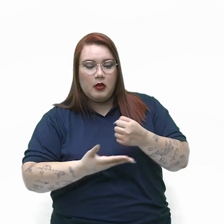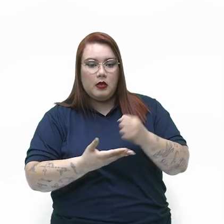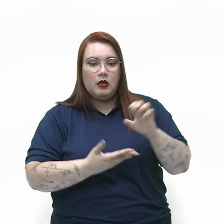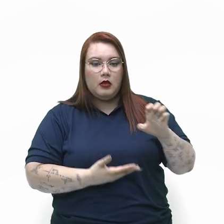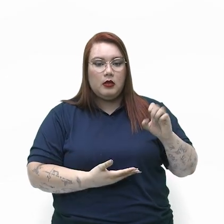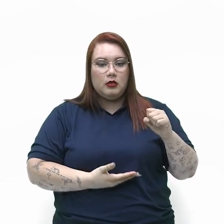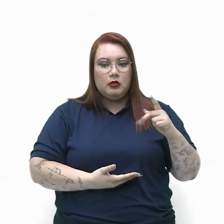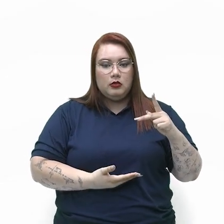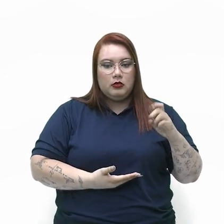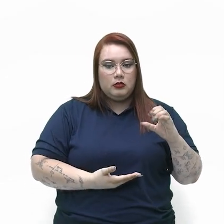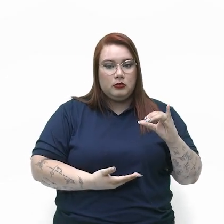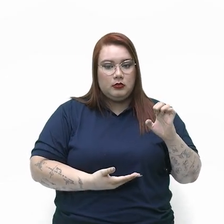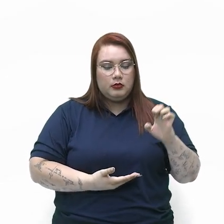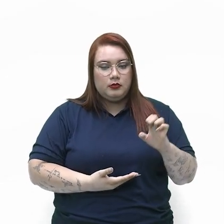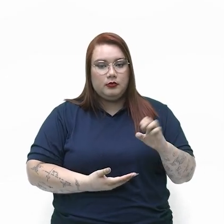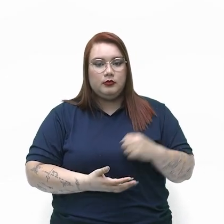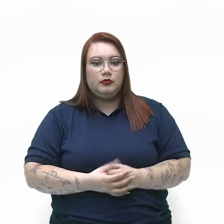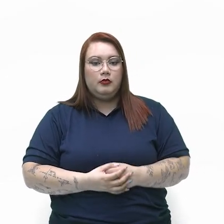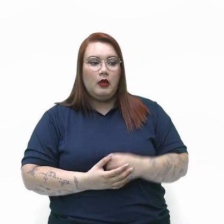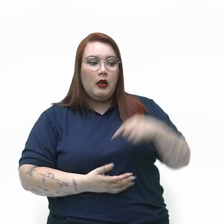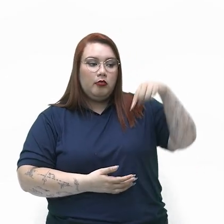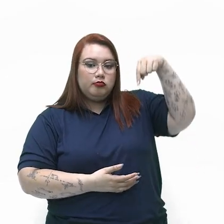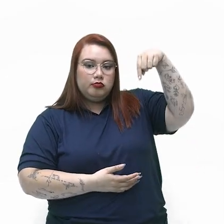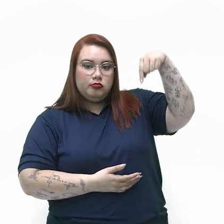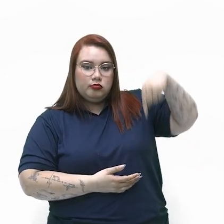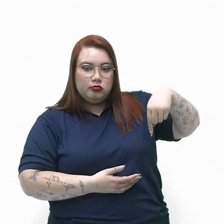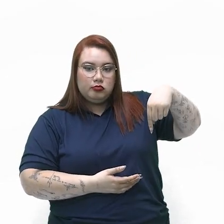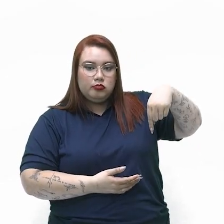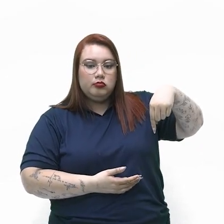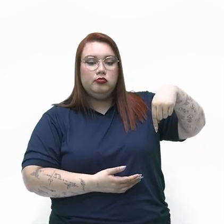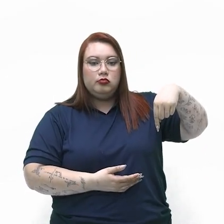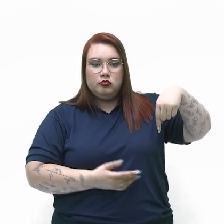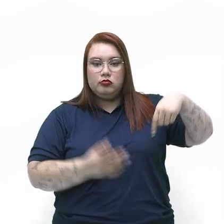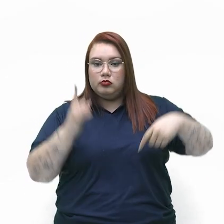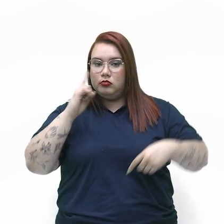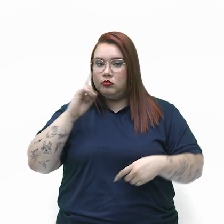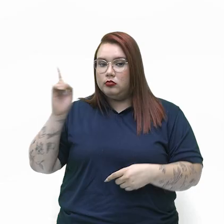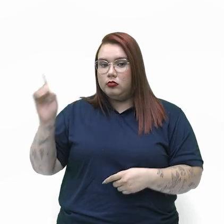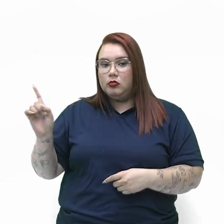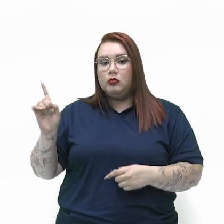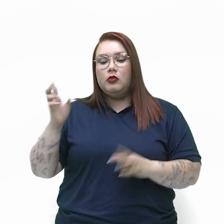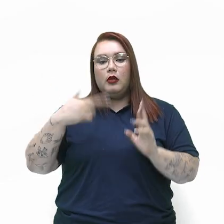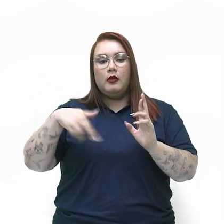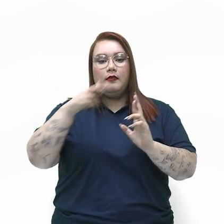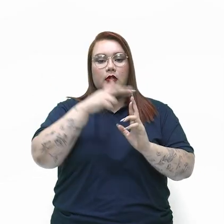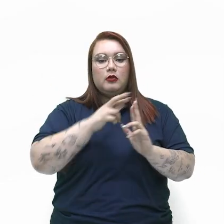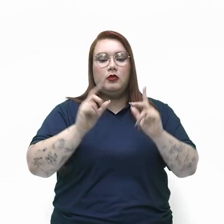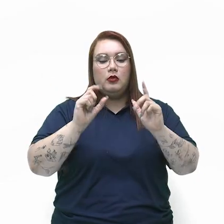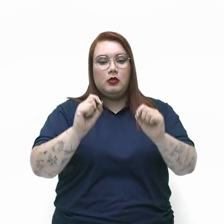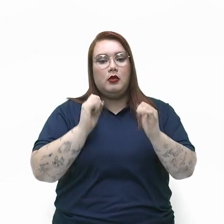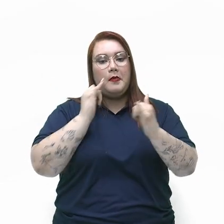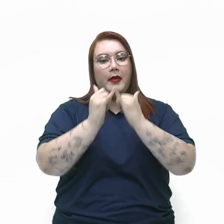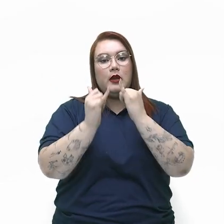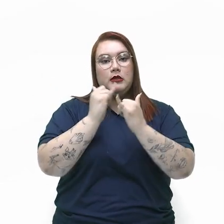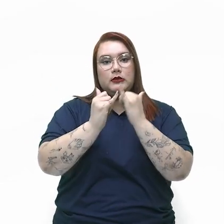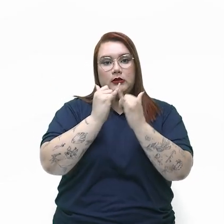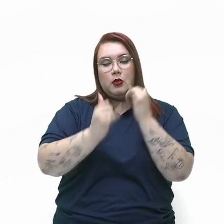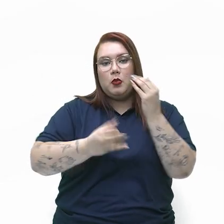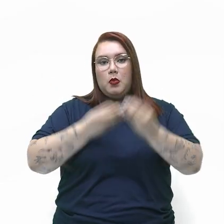a espécie. E aí a outra seta, apontando lá para baixo, ó, lá para a espécie, é quanto à